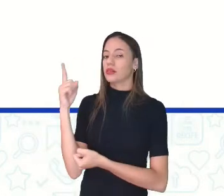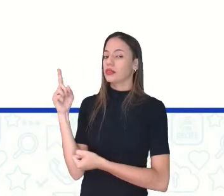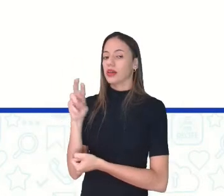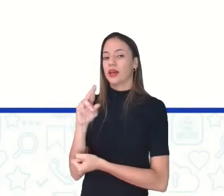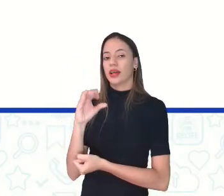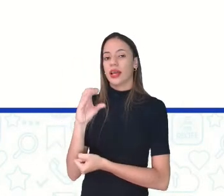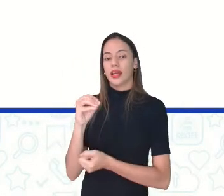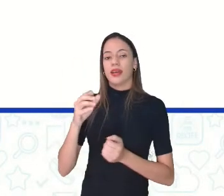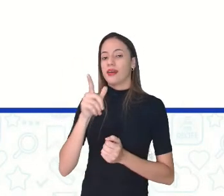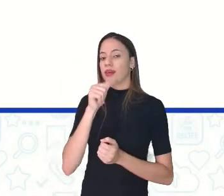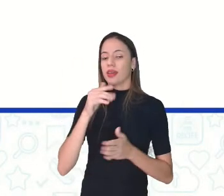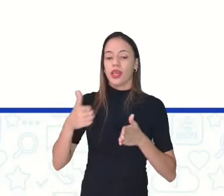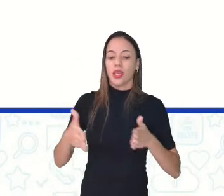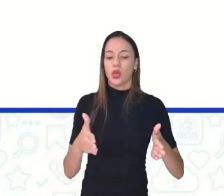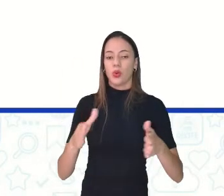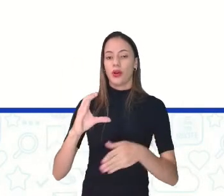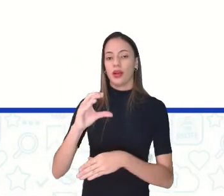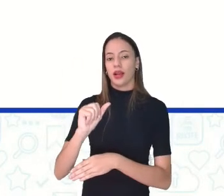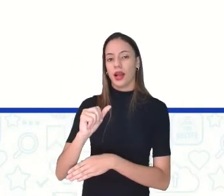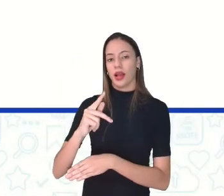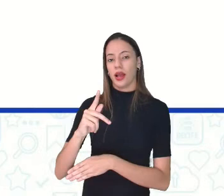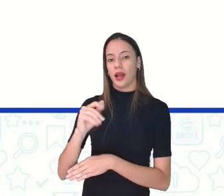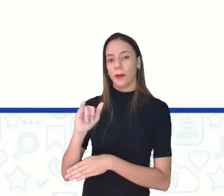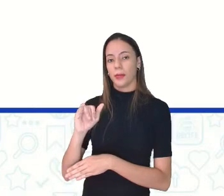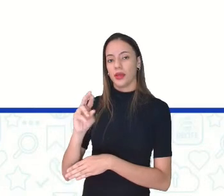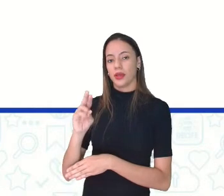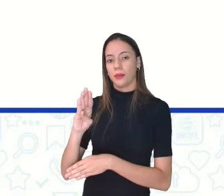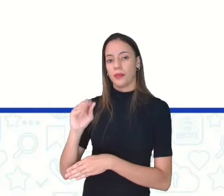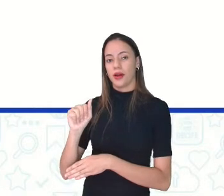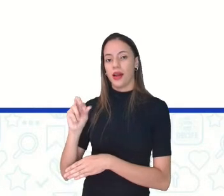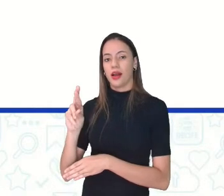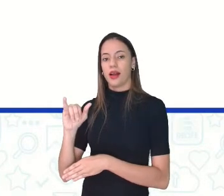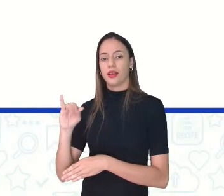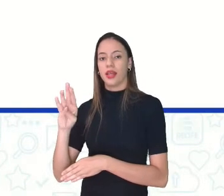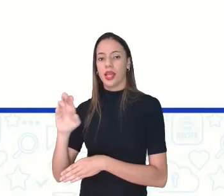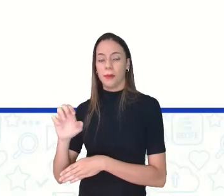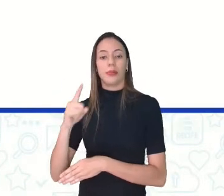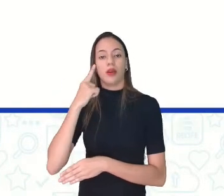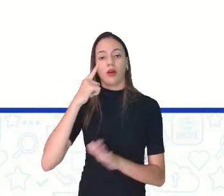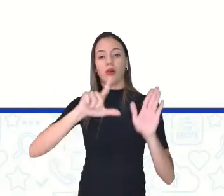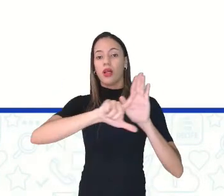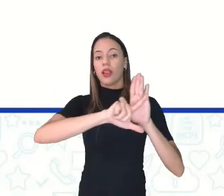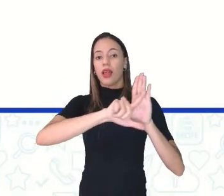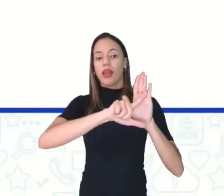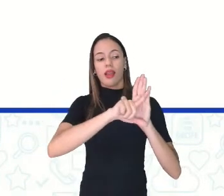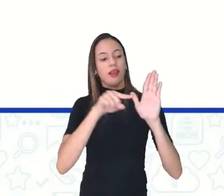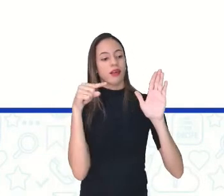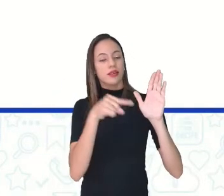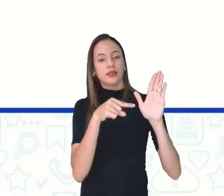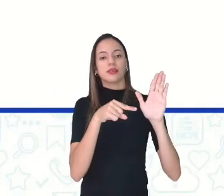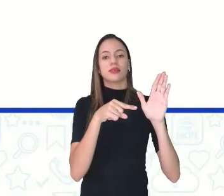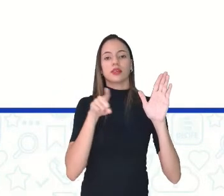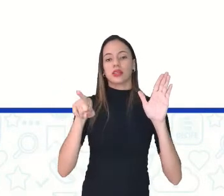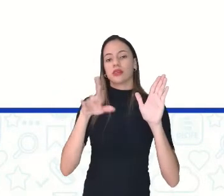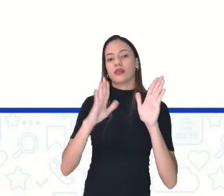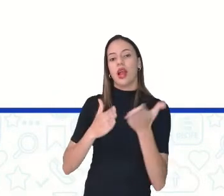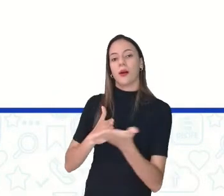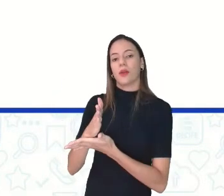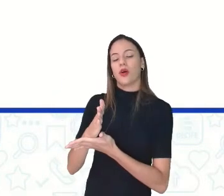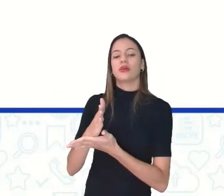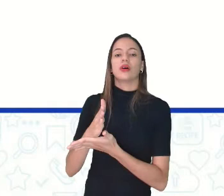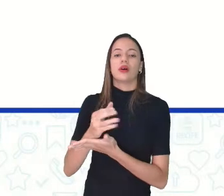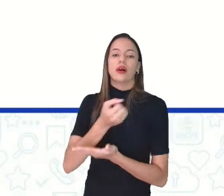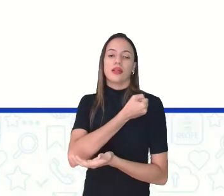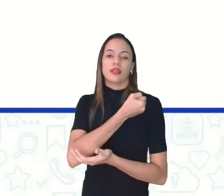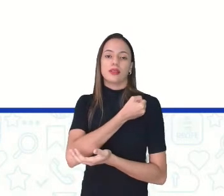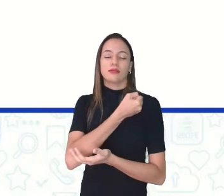Capibaribe. Olha só, essa lei aí, ó, foi que determinou essa APA, né? Então, a Lei